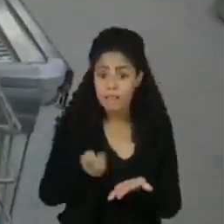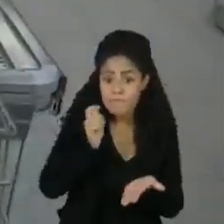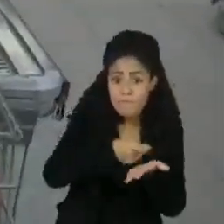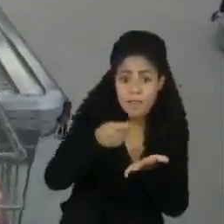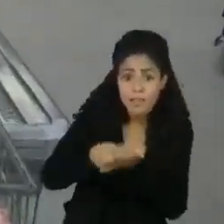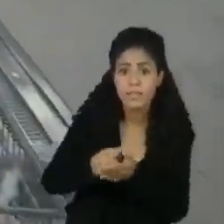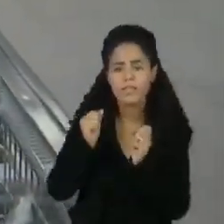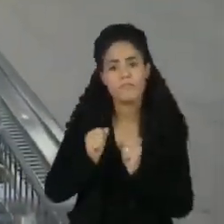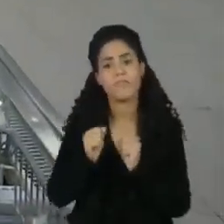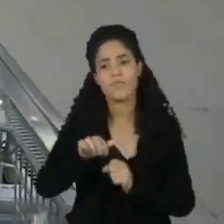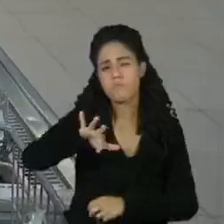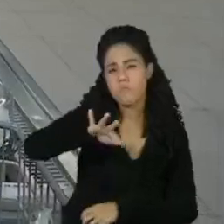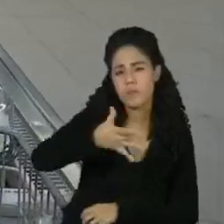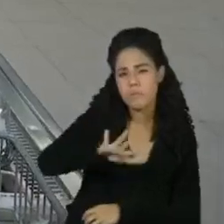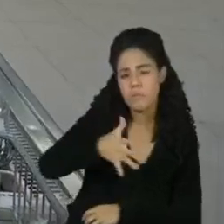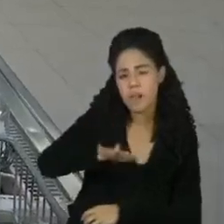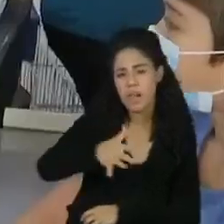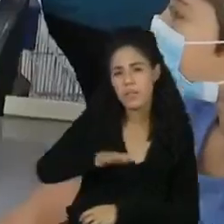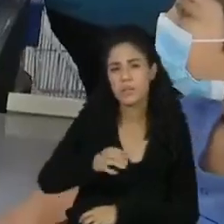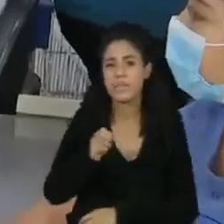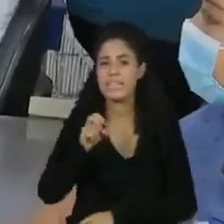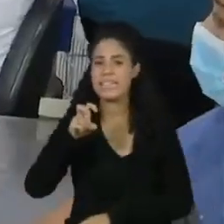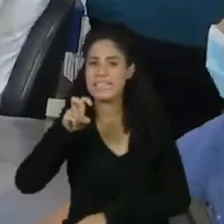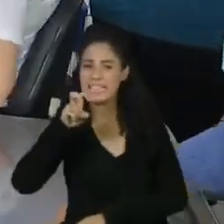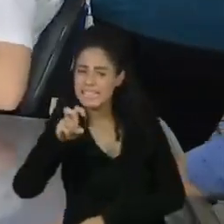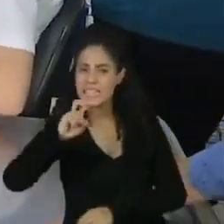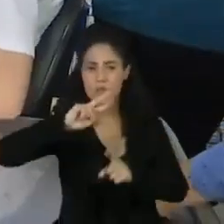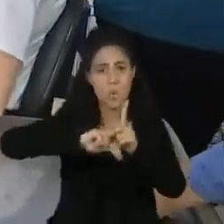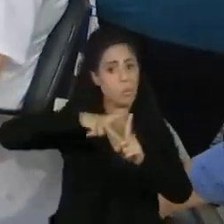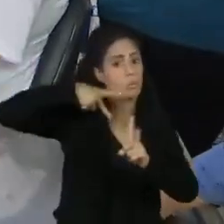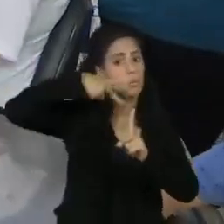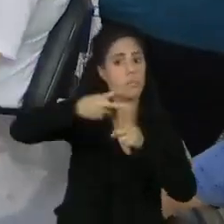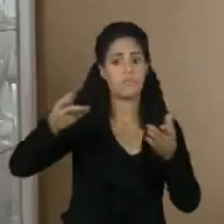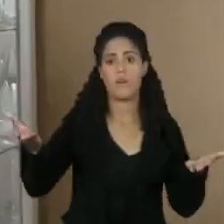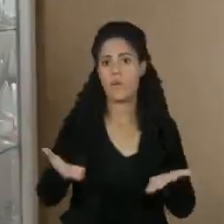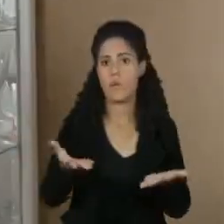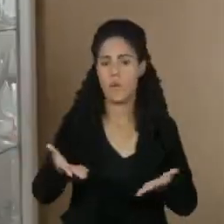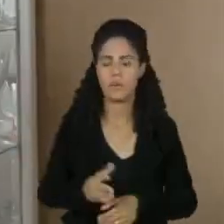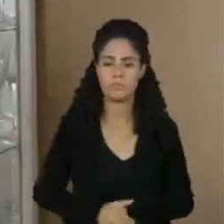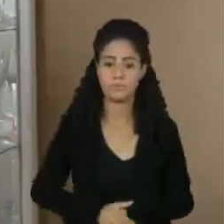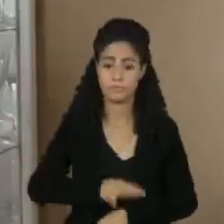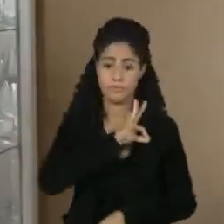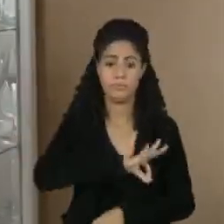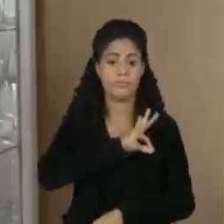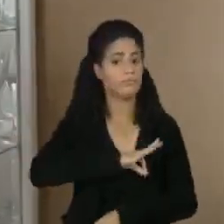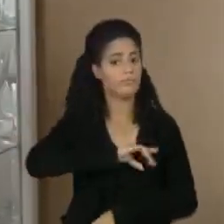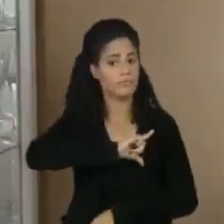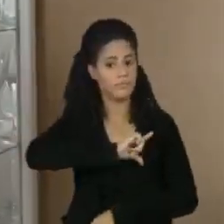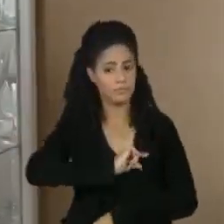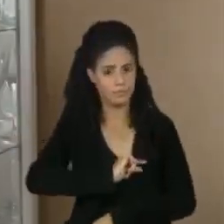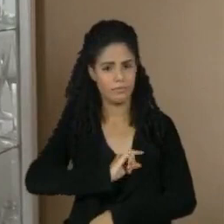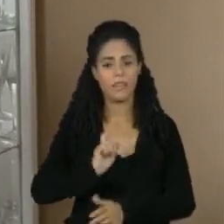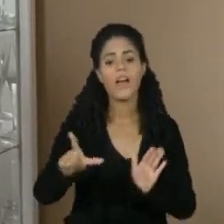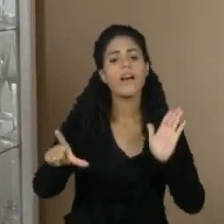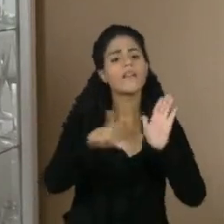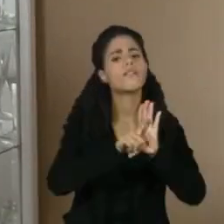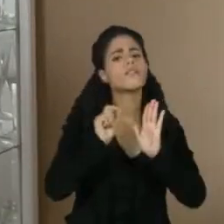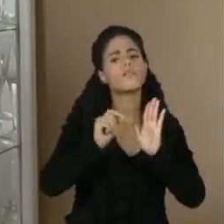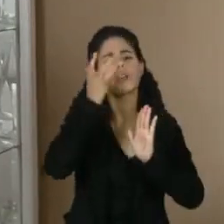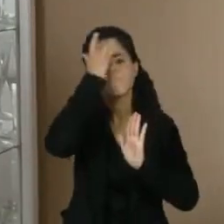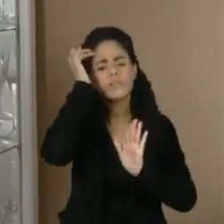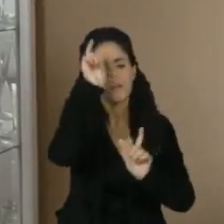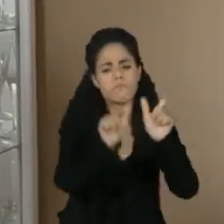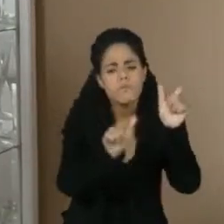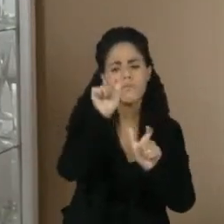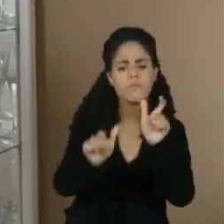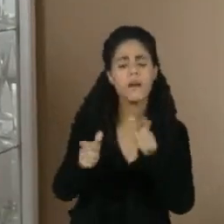R$ 6.394,76, o que equivale a mais de 5 vezes o atual. Salário mínimo é o menor valor que, por lei, um trabalhador